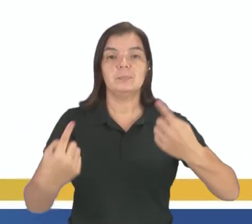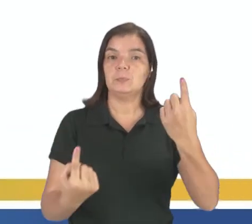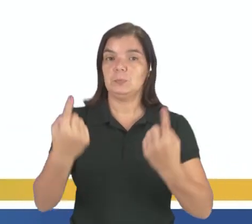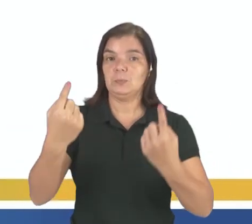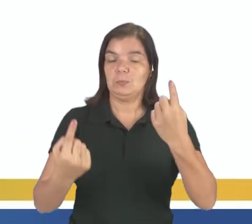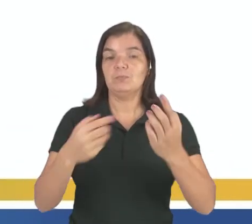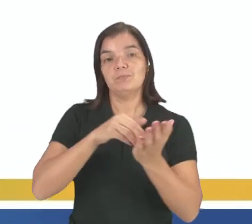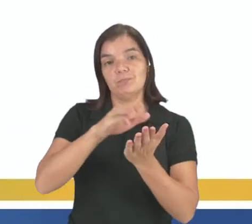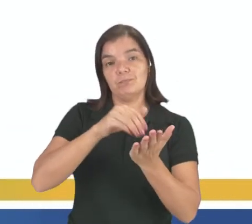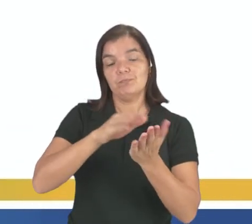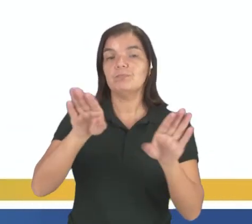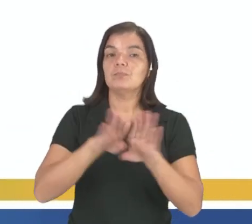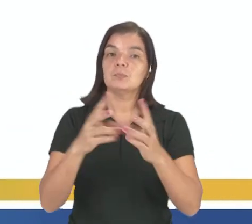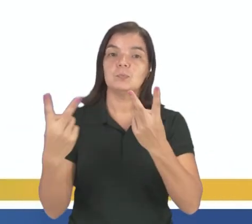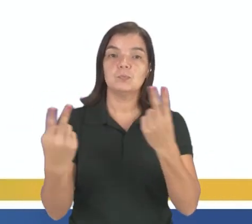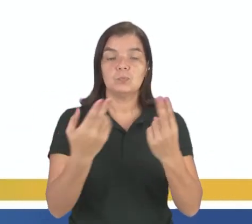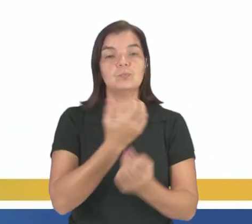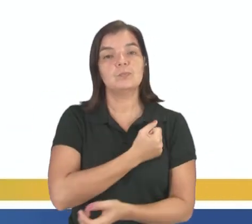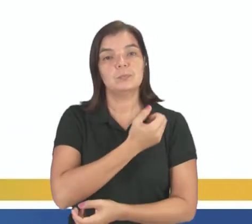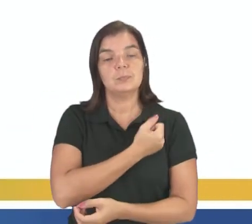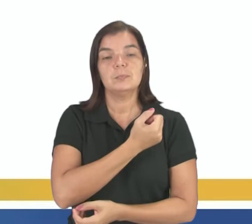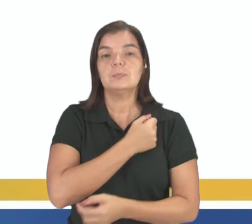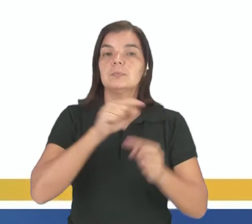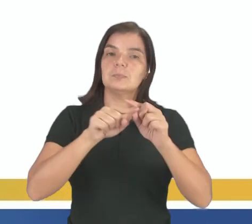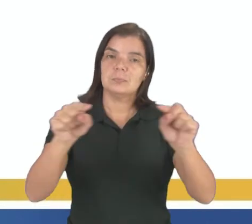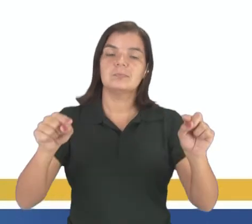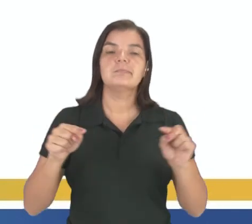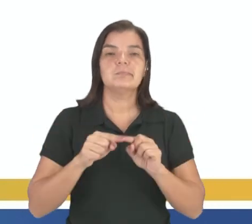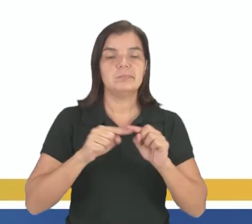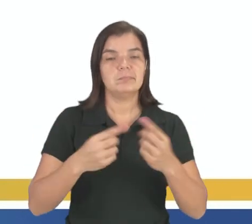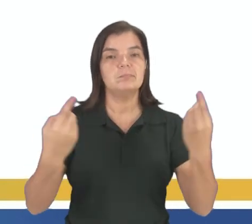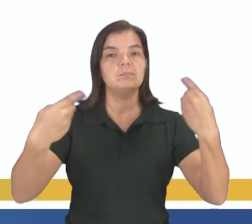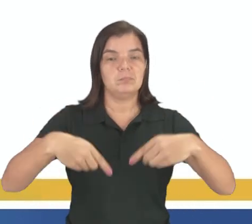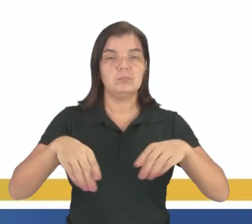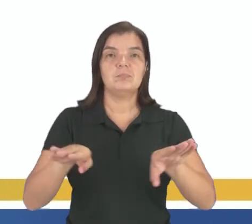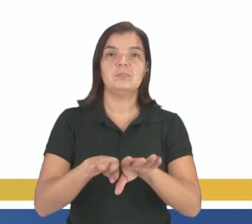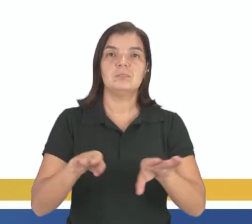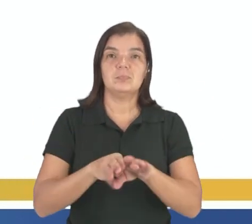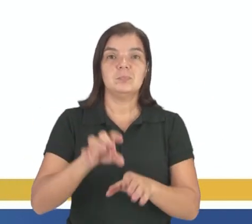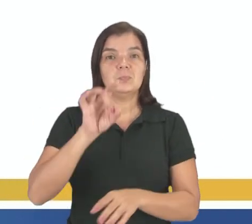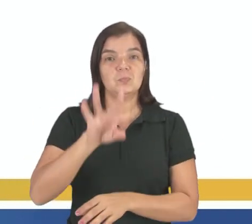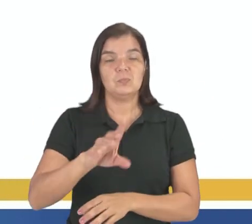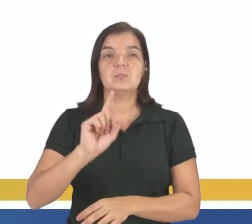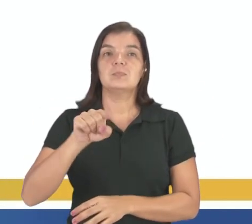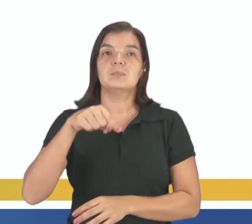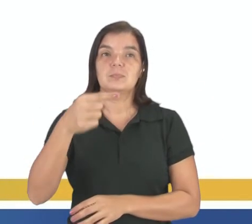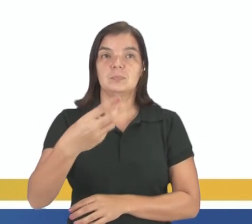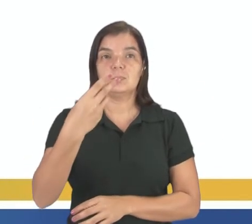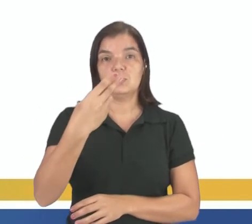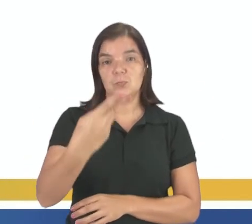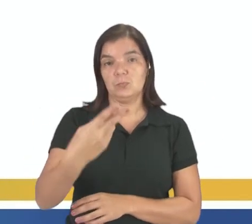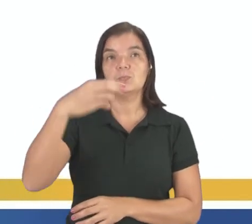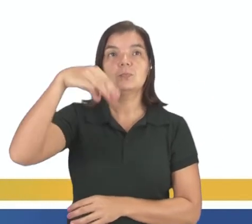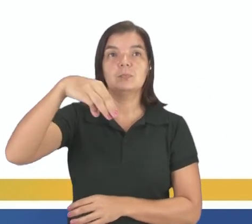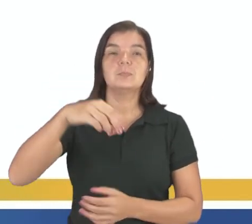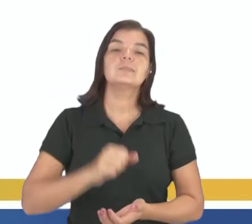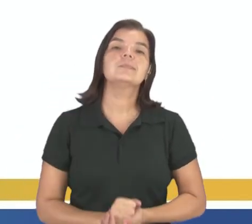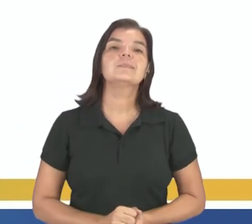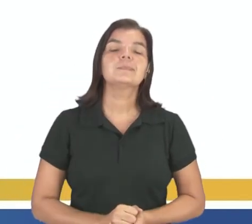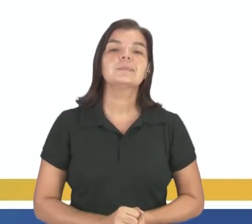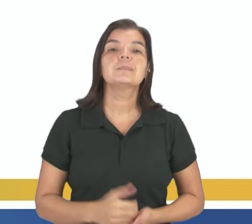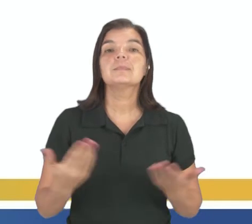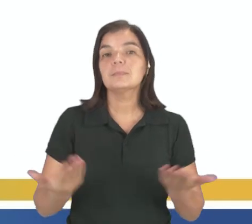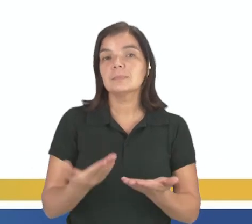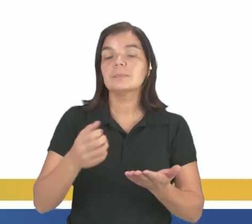jogadores expulsos estiverem com o mesmo número de jogadores em quadra a reposição das equipe só será feita após os dois minutos agora